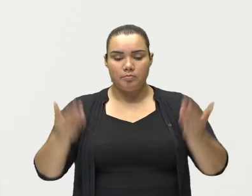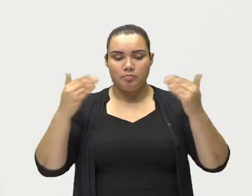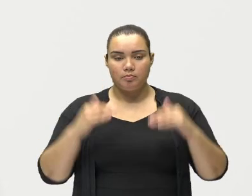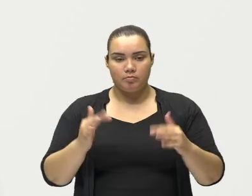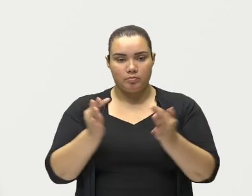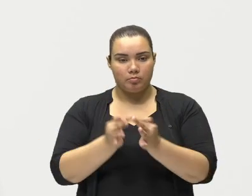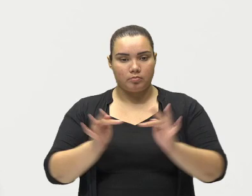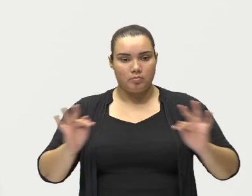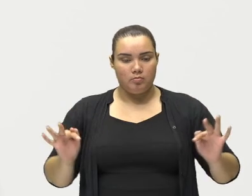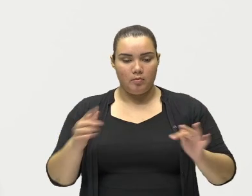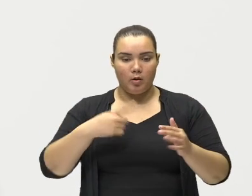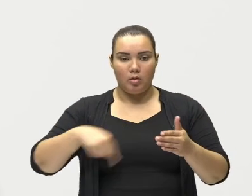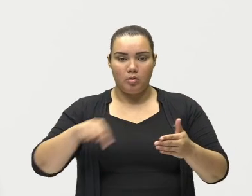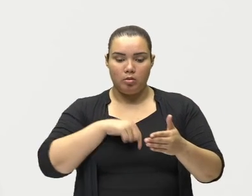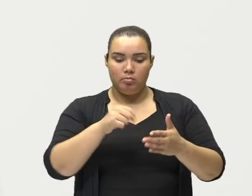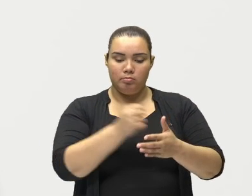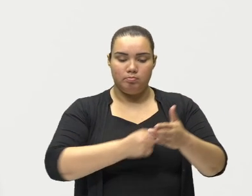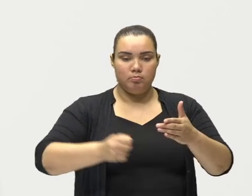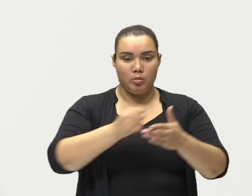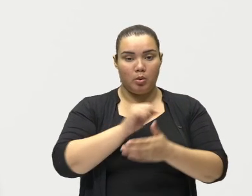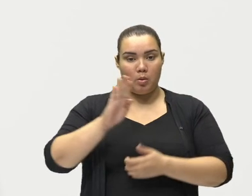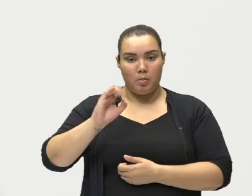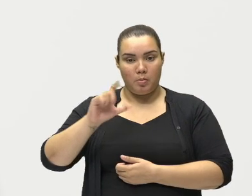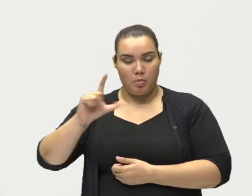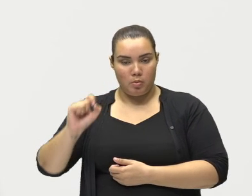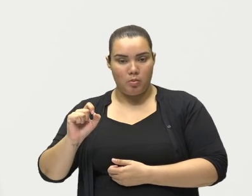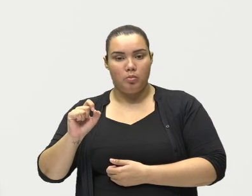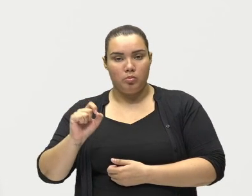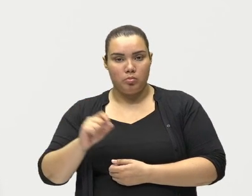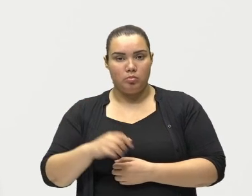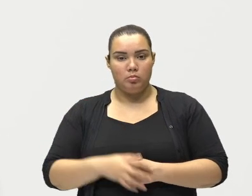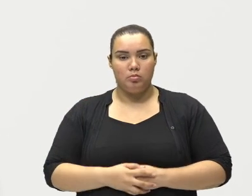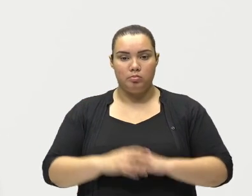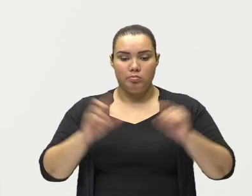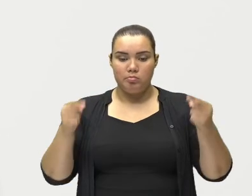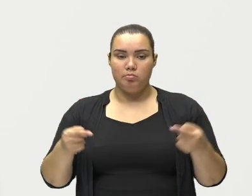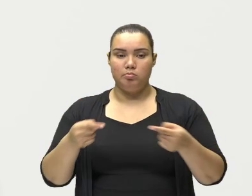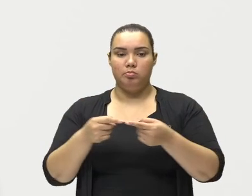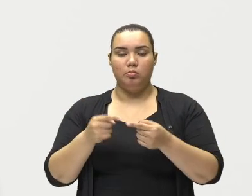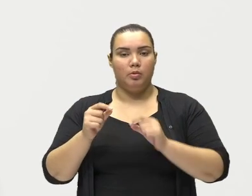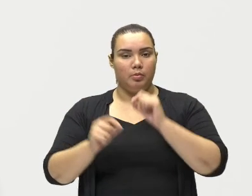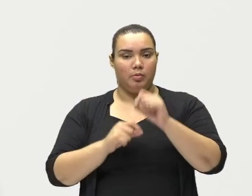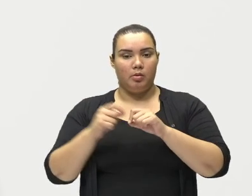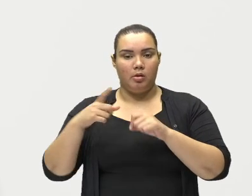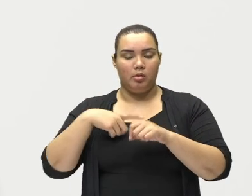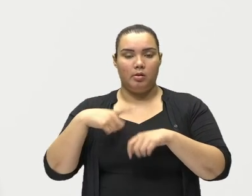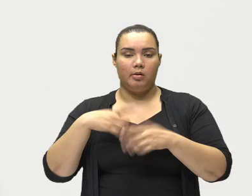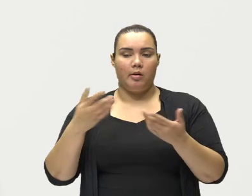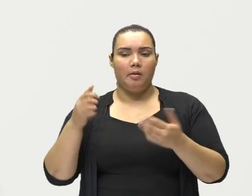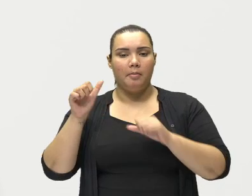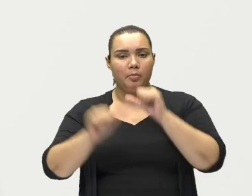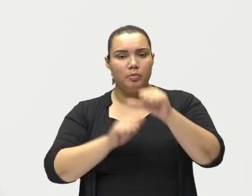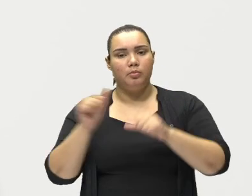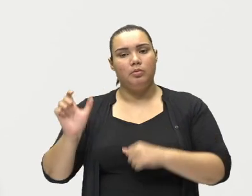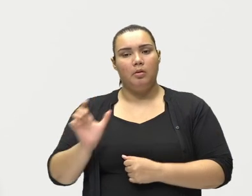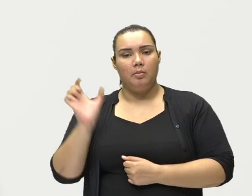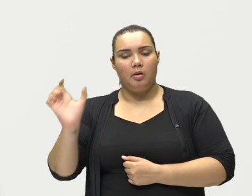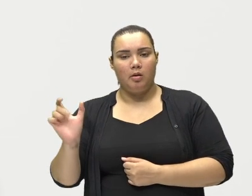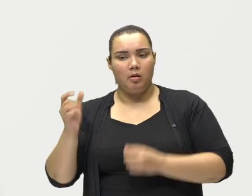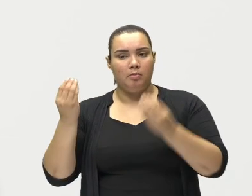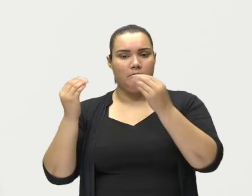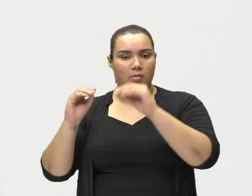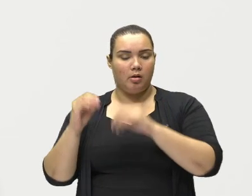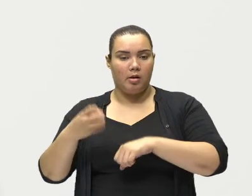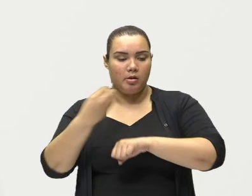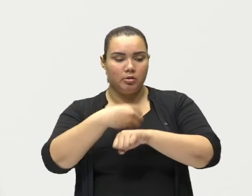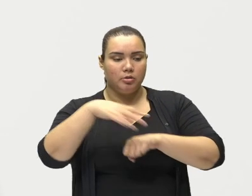bolo. Faremos o bolo. Conforme, segundo, como as